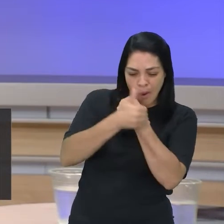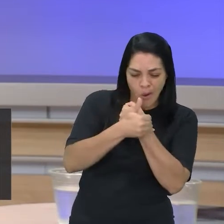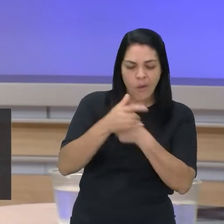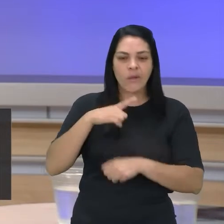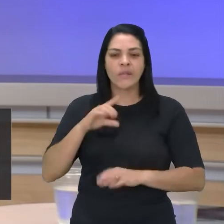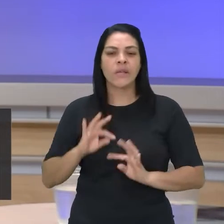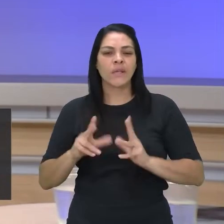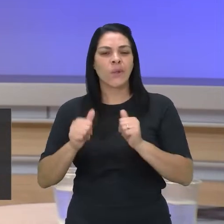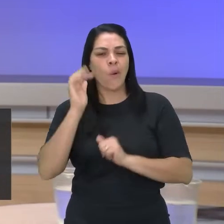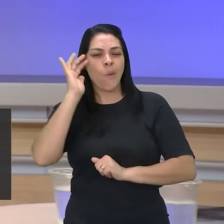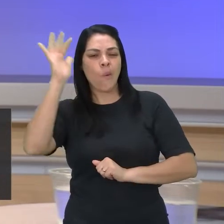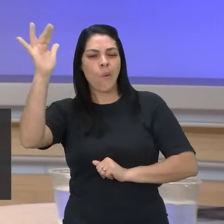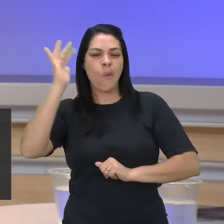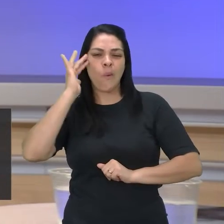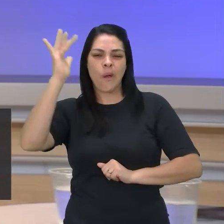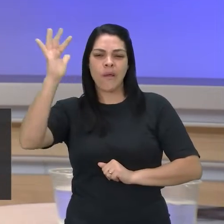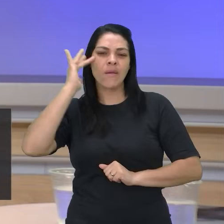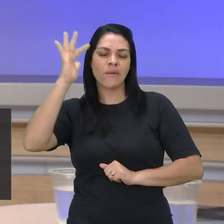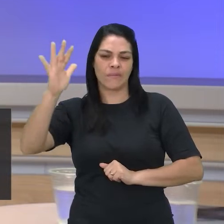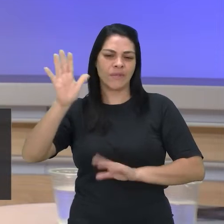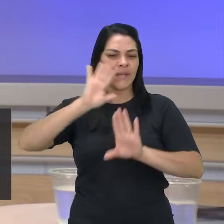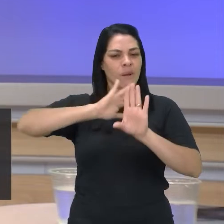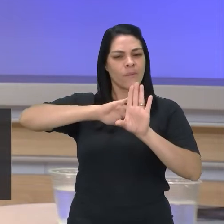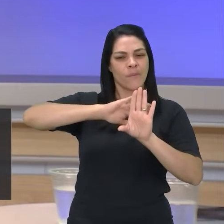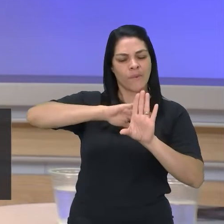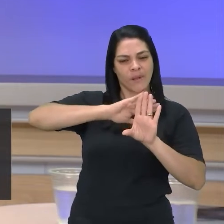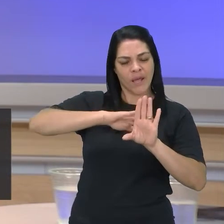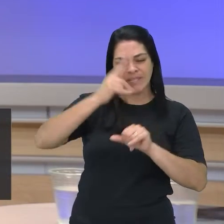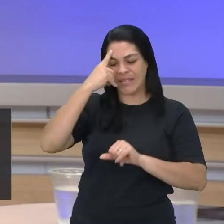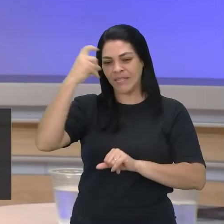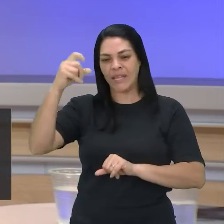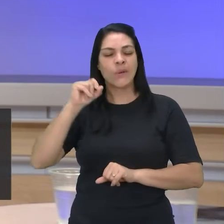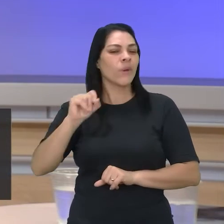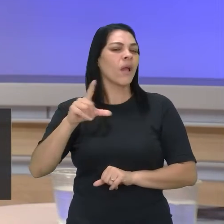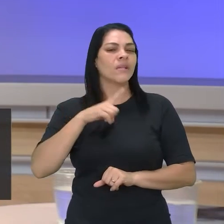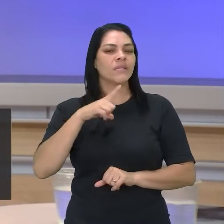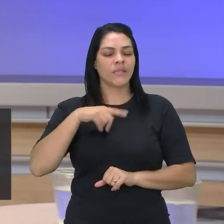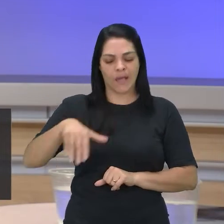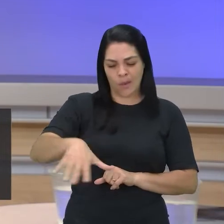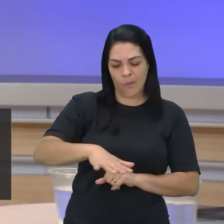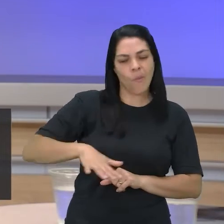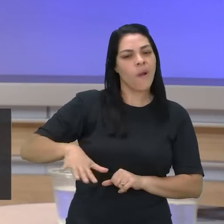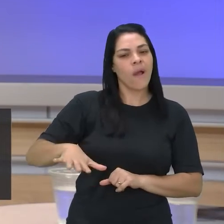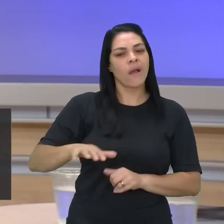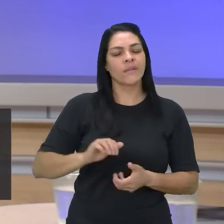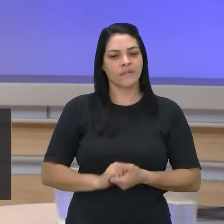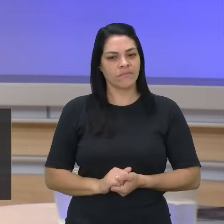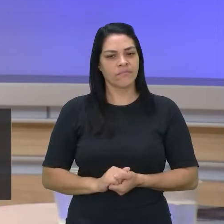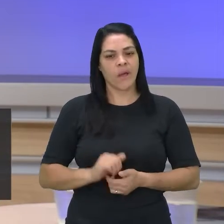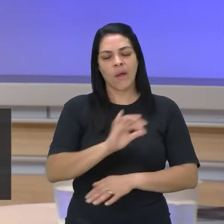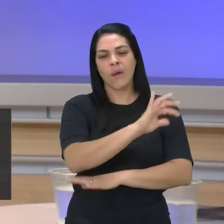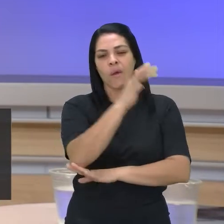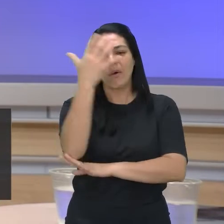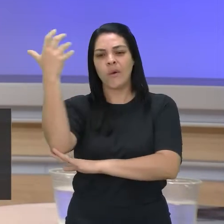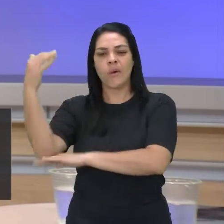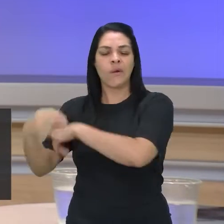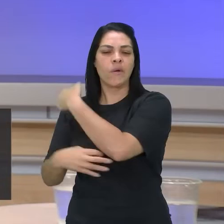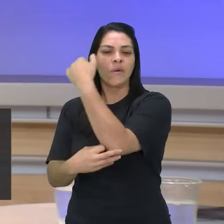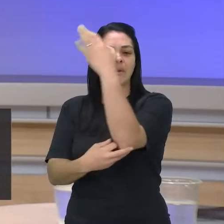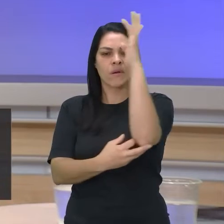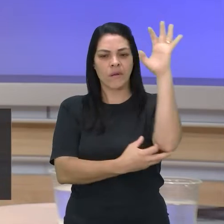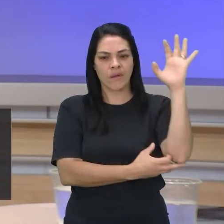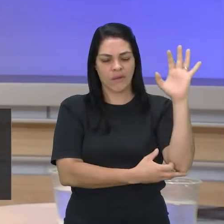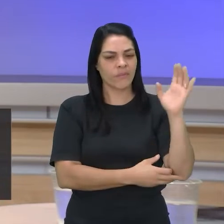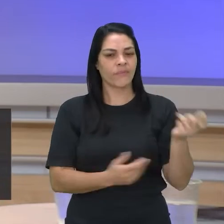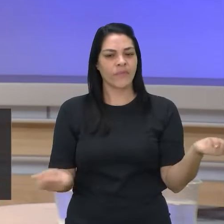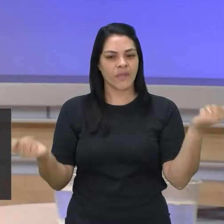todo um imaginário por trás da ideia de ter uma área com floresta, que pode